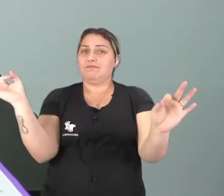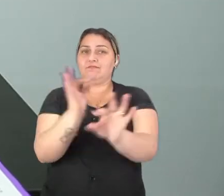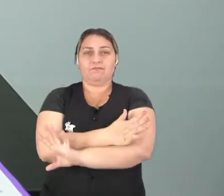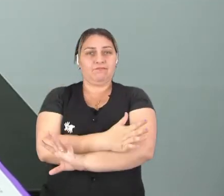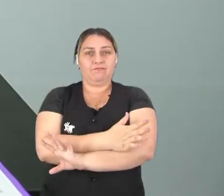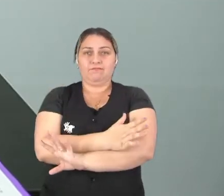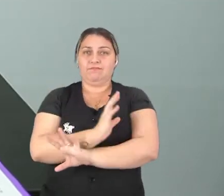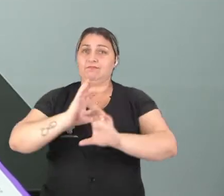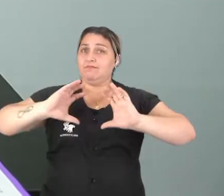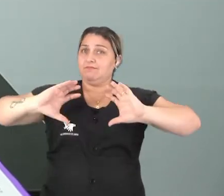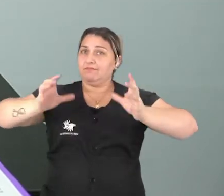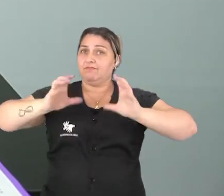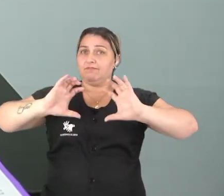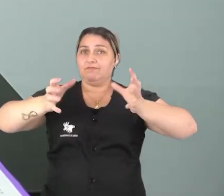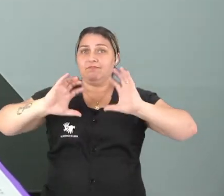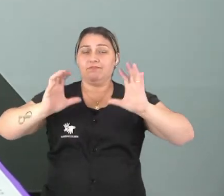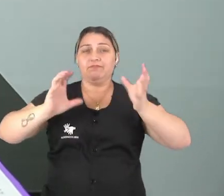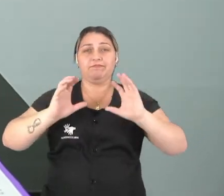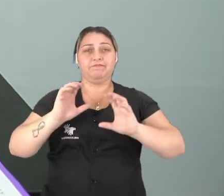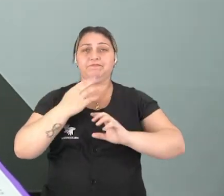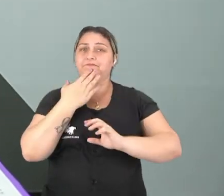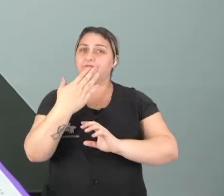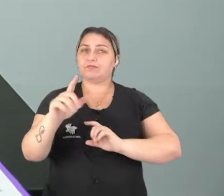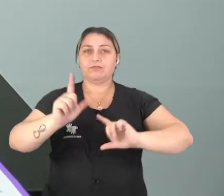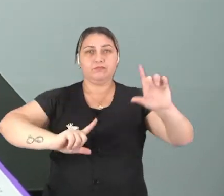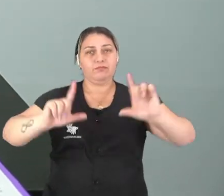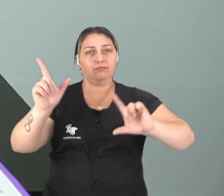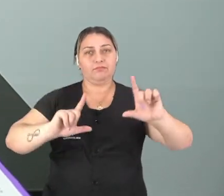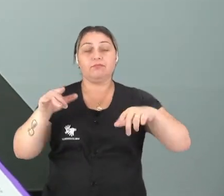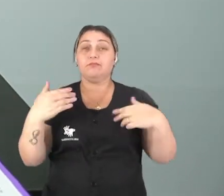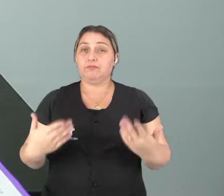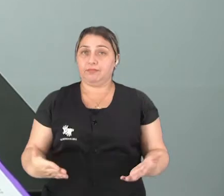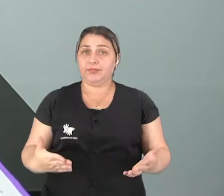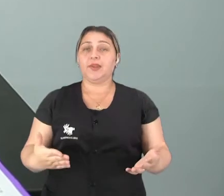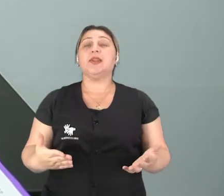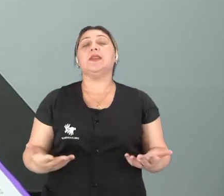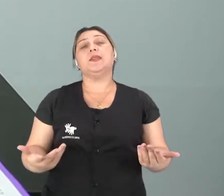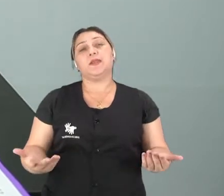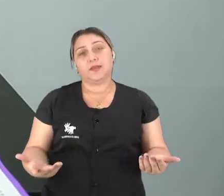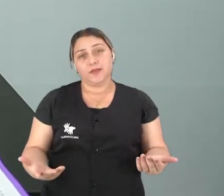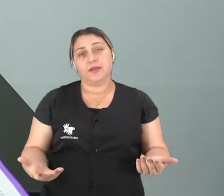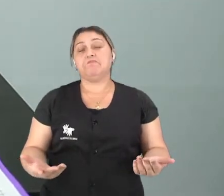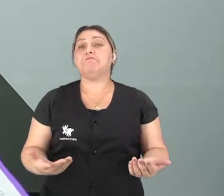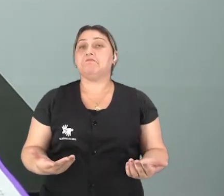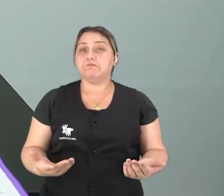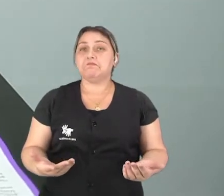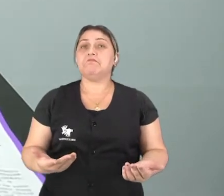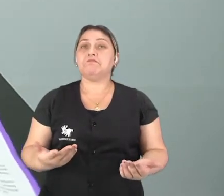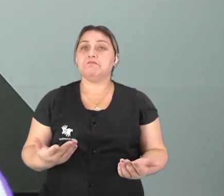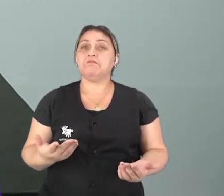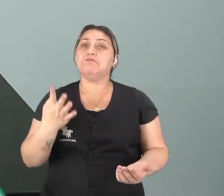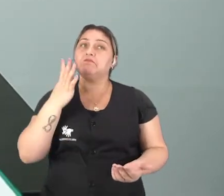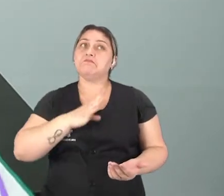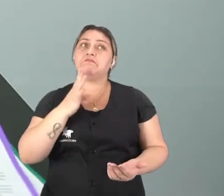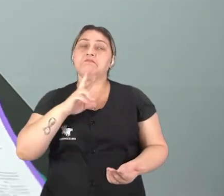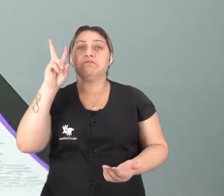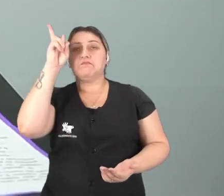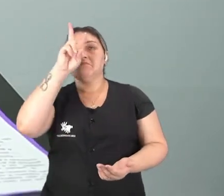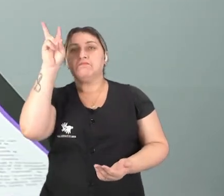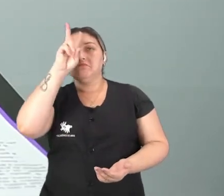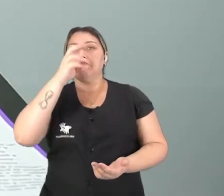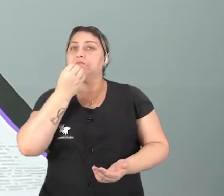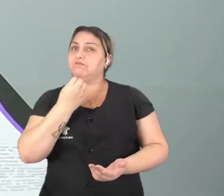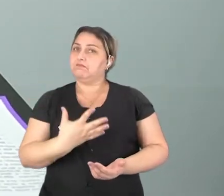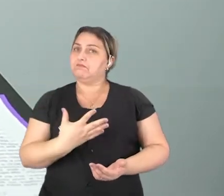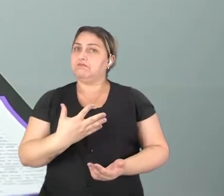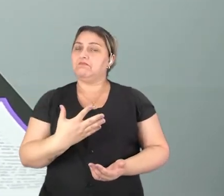Uma bola você não vai agarrar e ficar na frente da televisão, né? Então, achei bastante interessante, né? Uma história inusitada,